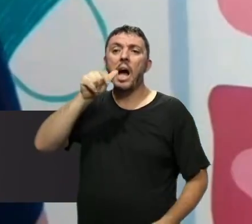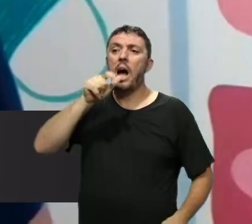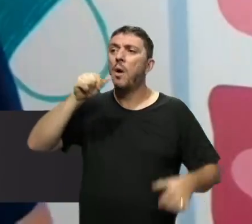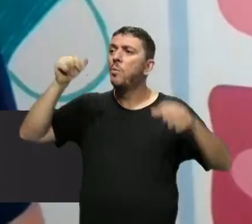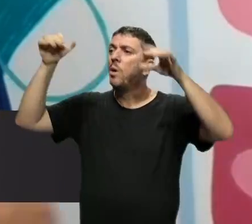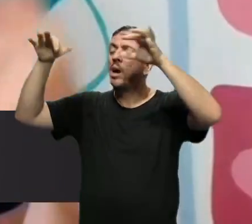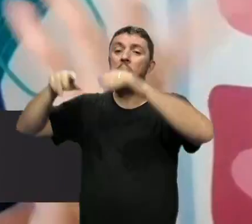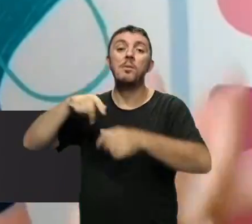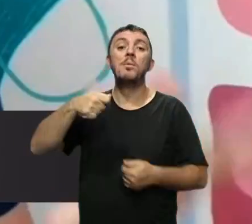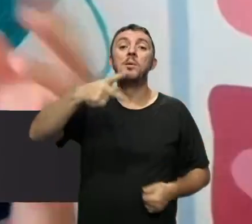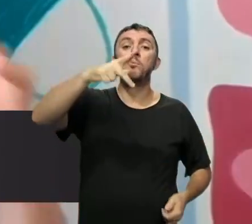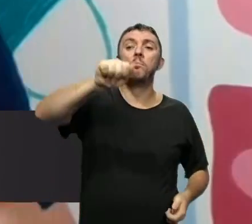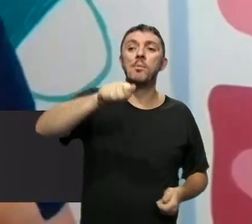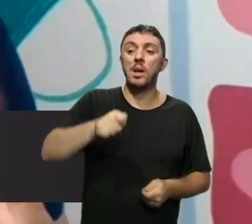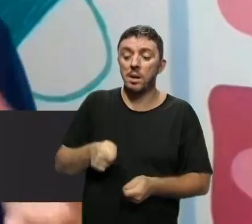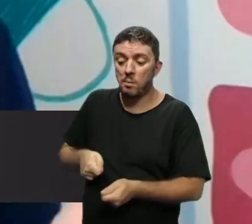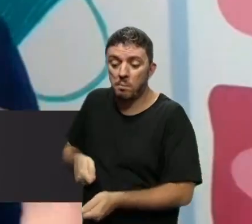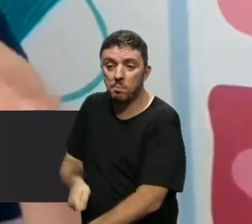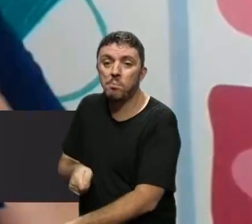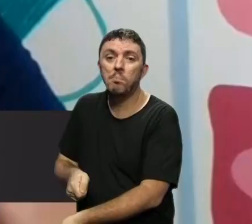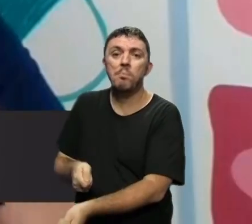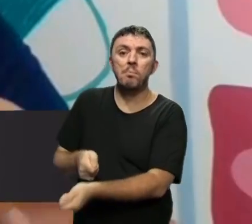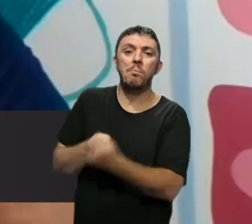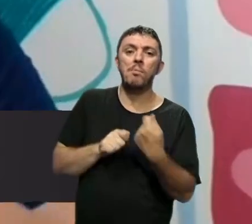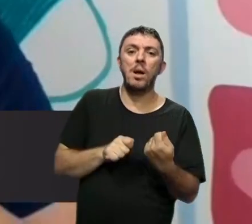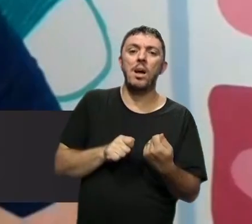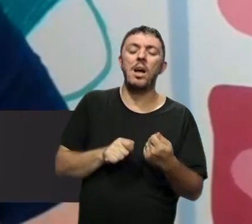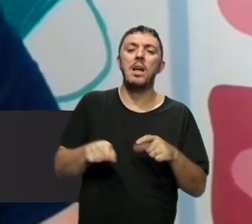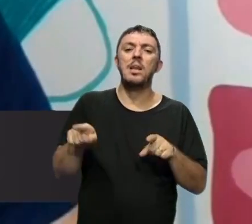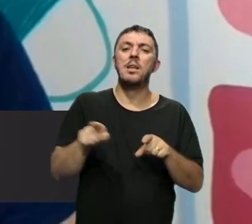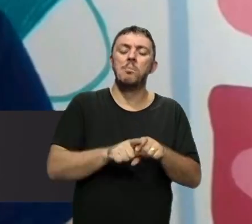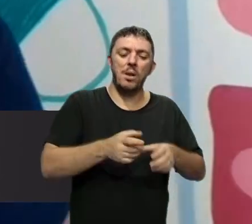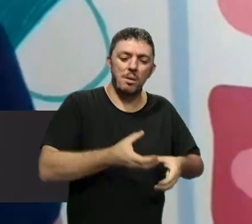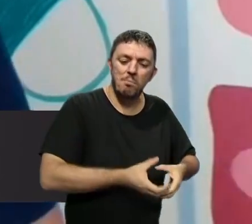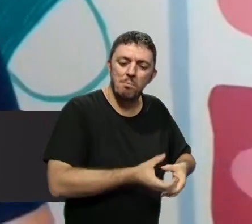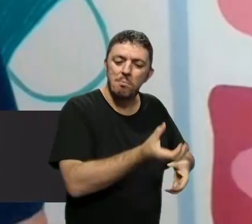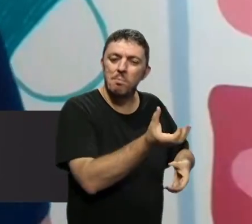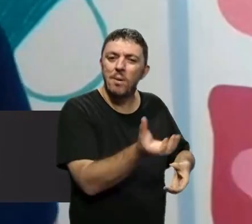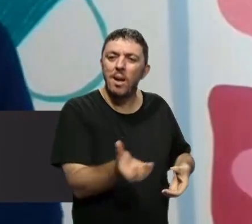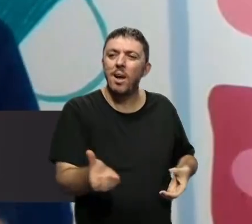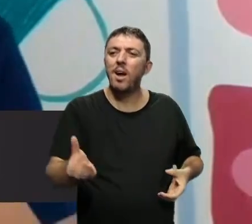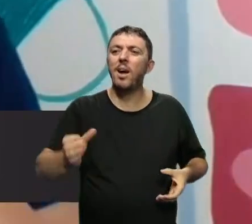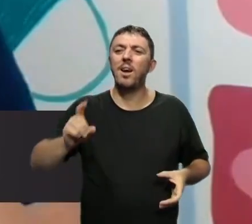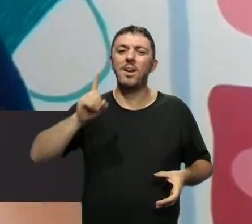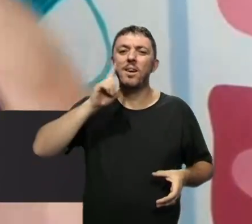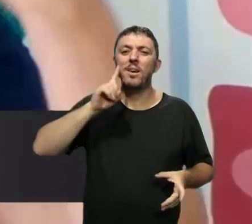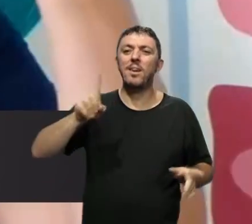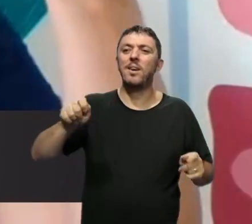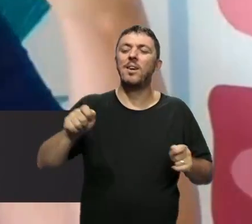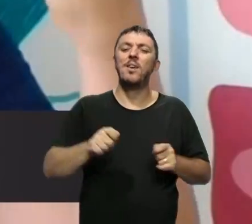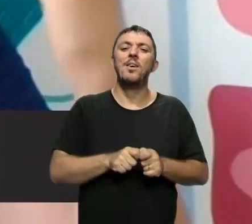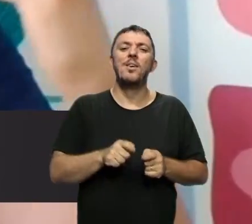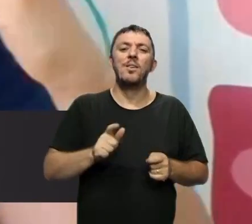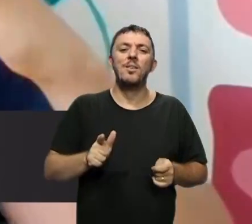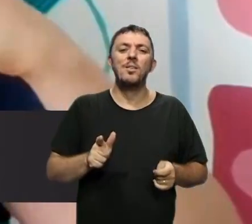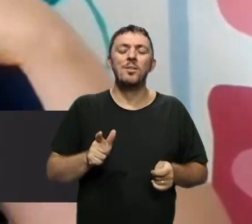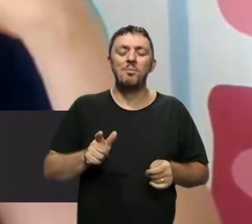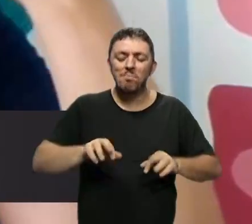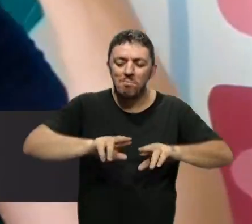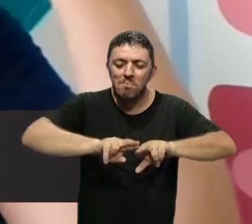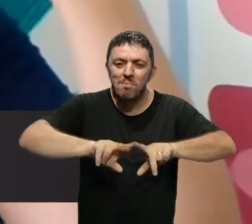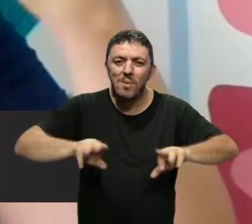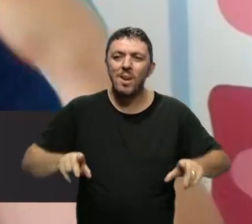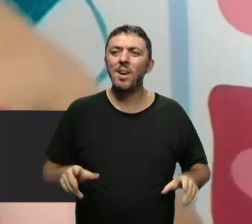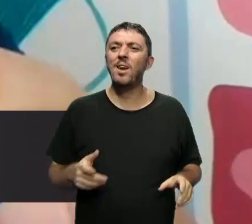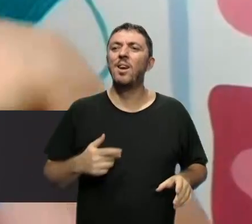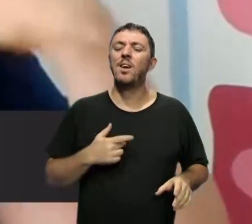pá. Aí a outra, de repente a gente traz uns canos, porque aí eles conseguem fazer pontes, então pronto, vamos fazer pontes. Então a gente ia